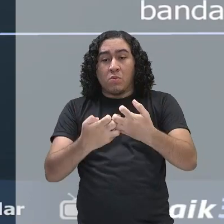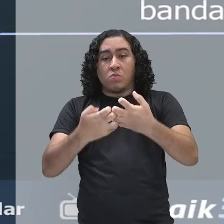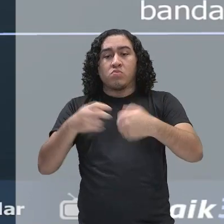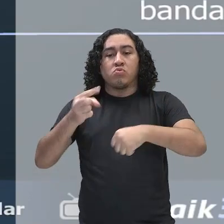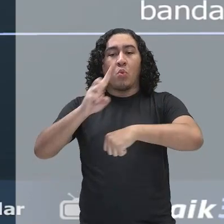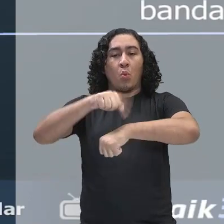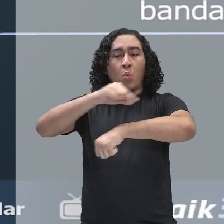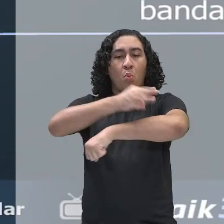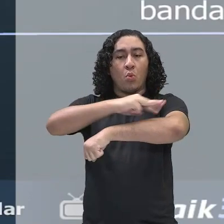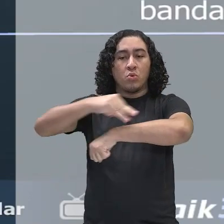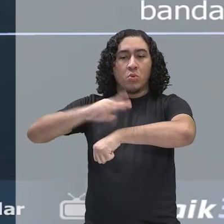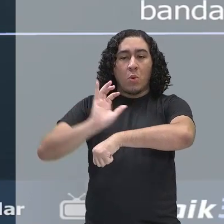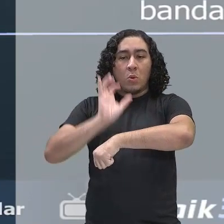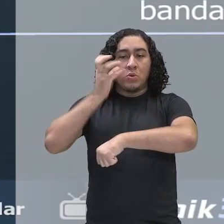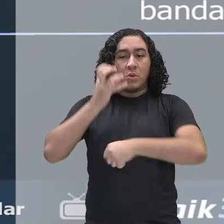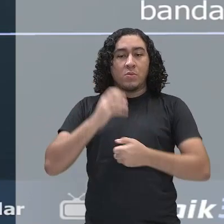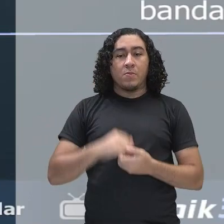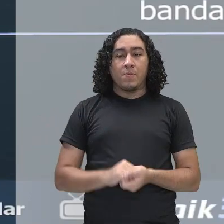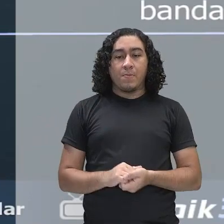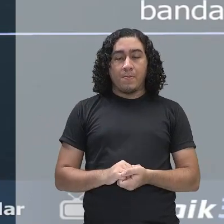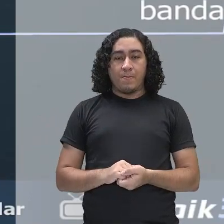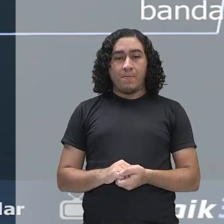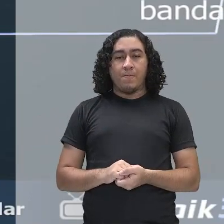gente tem esse exemplo, né,